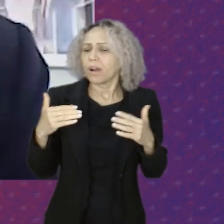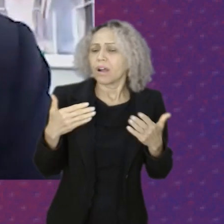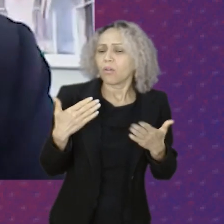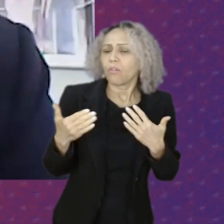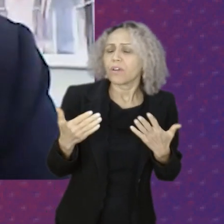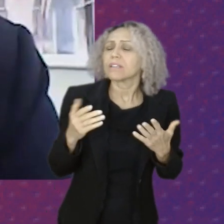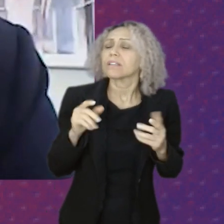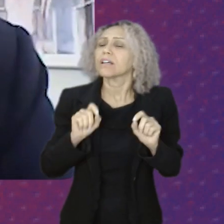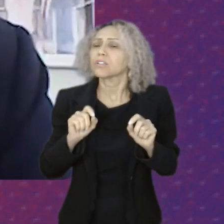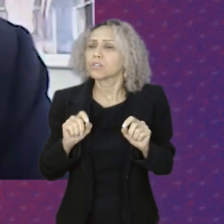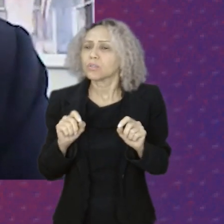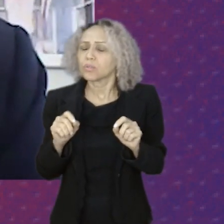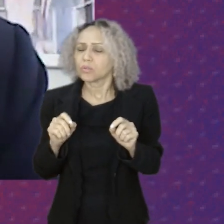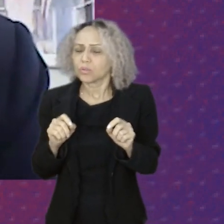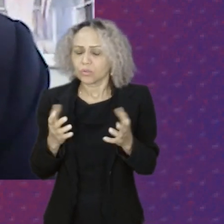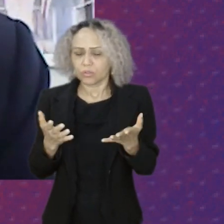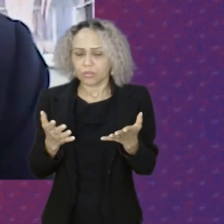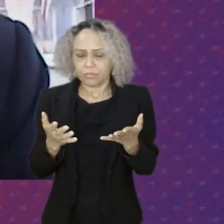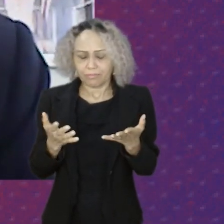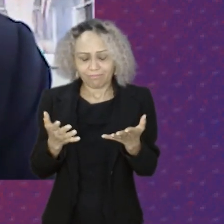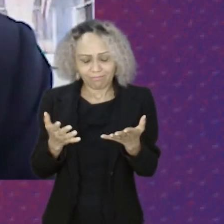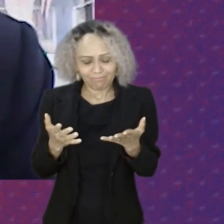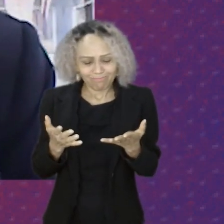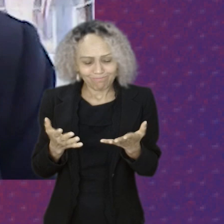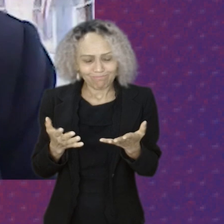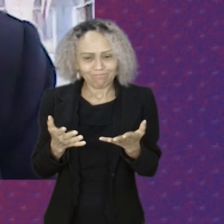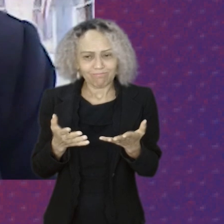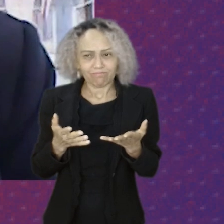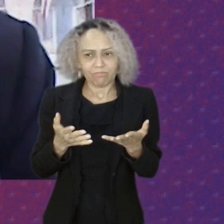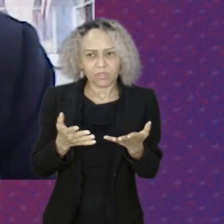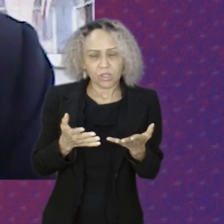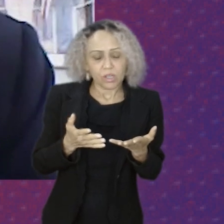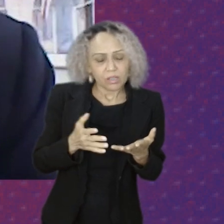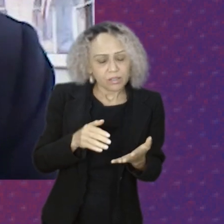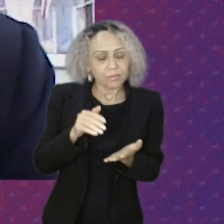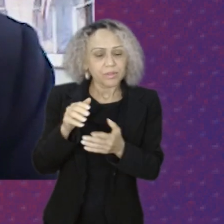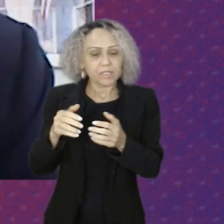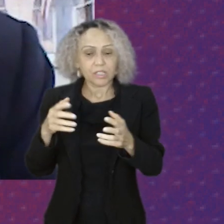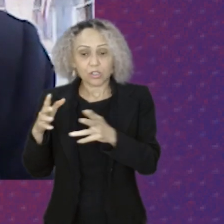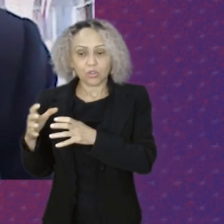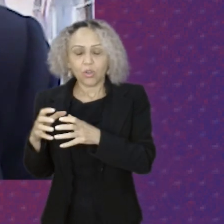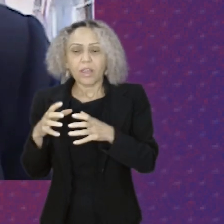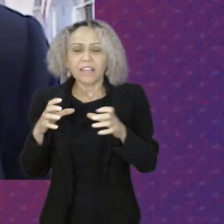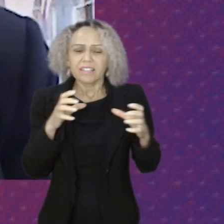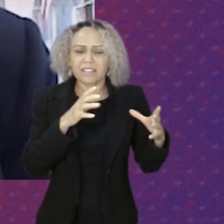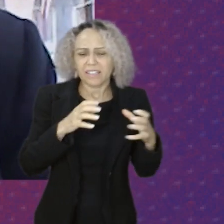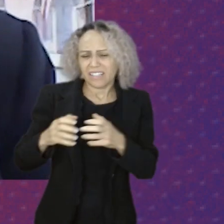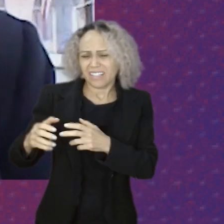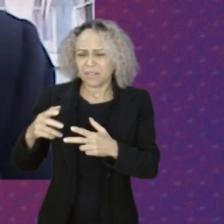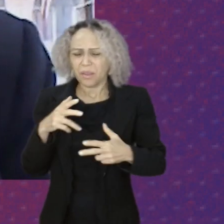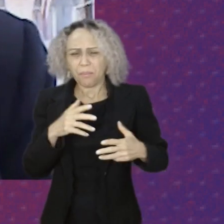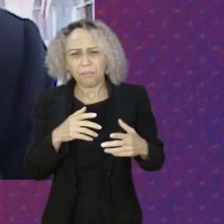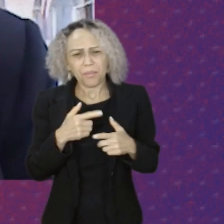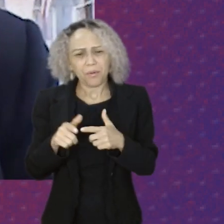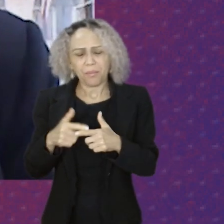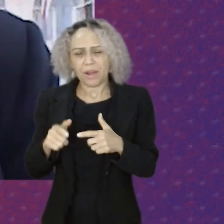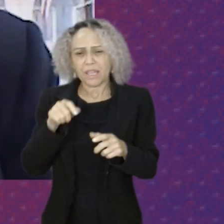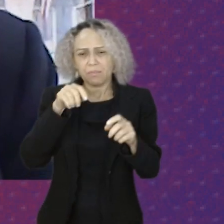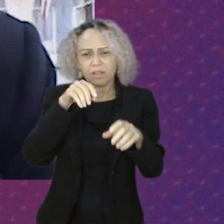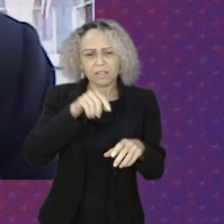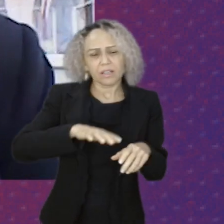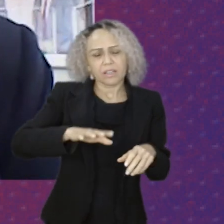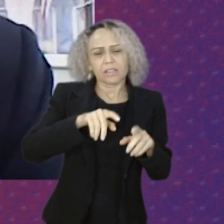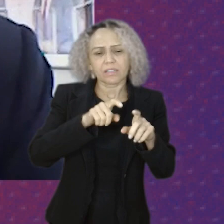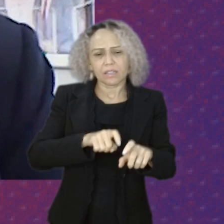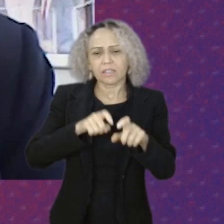nessa articulação com a CONTAG, com os Conselhos Nacionais de Direitos Humanos, a CPT, outros órgãos,